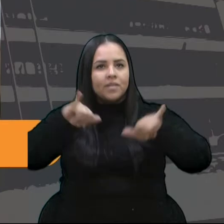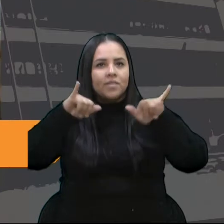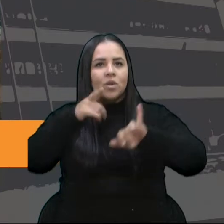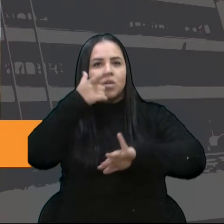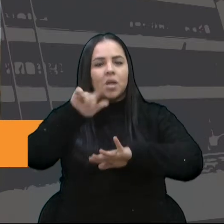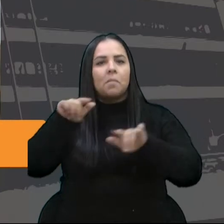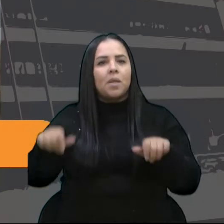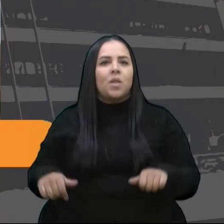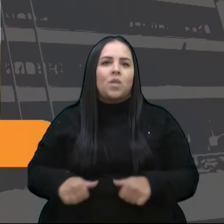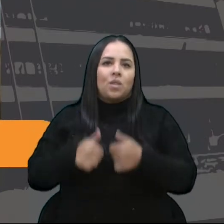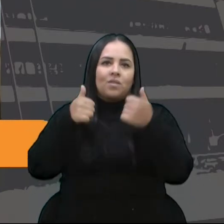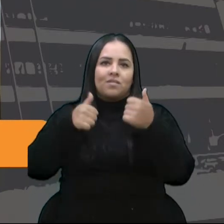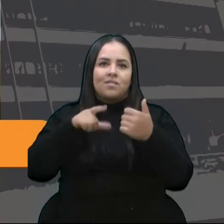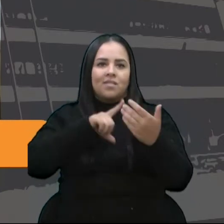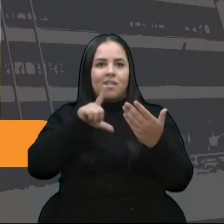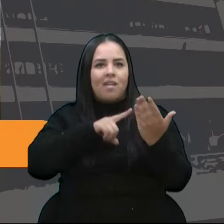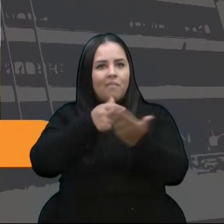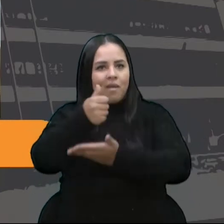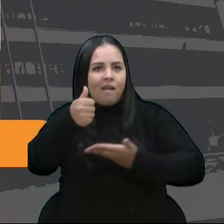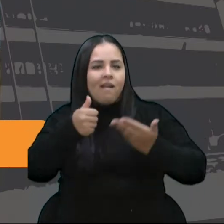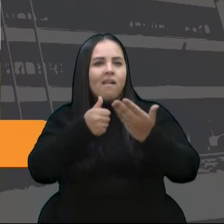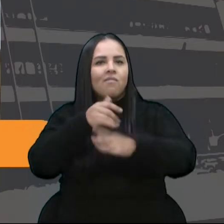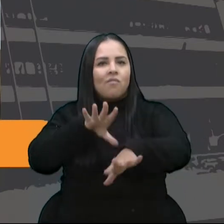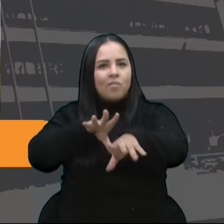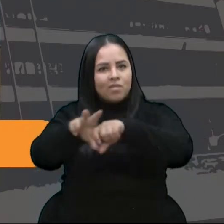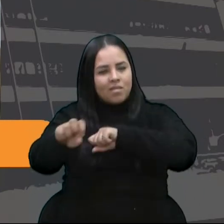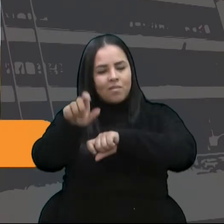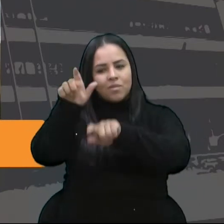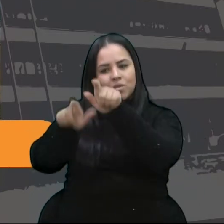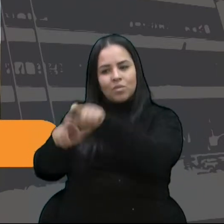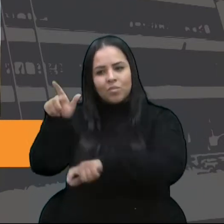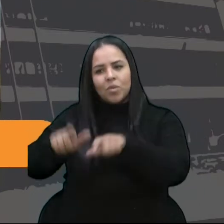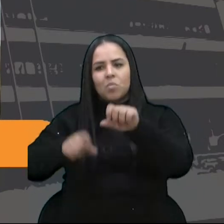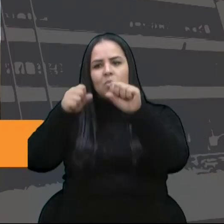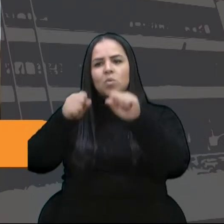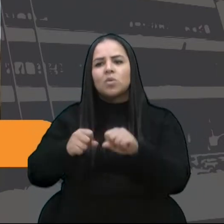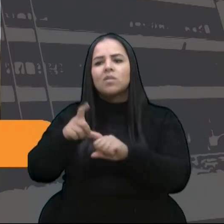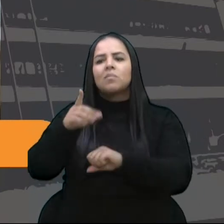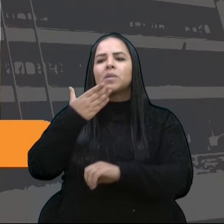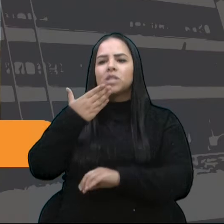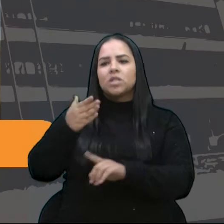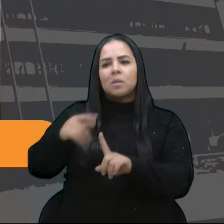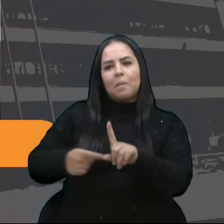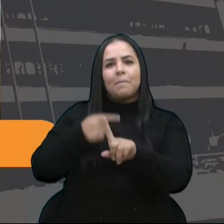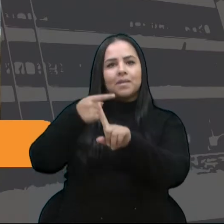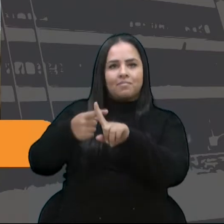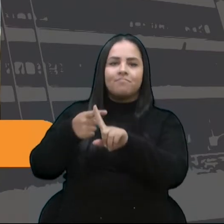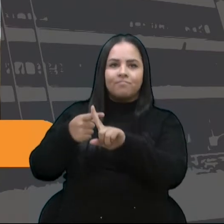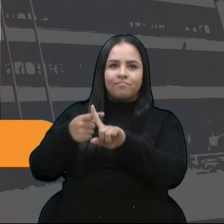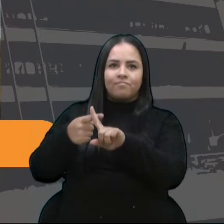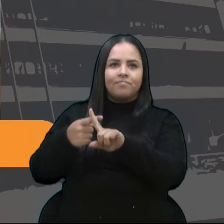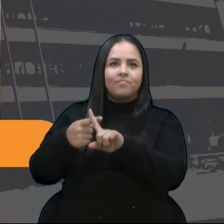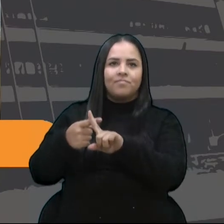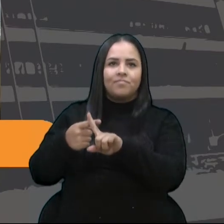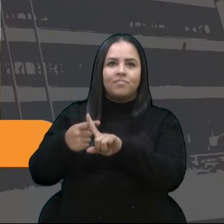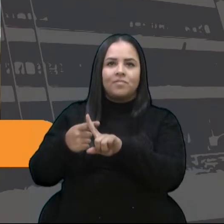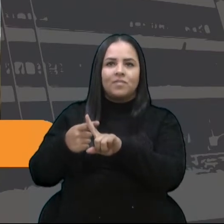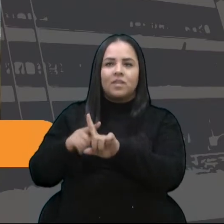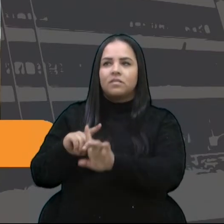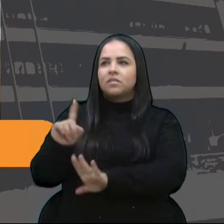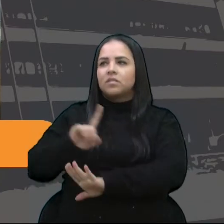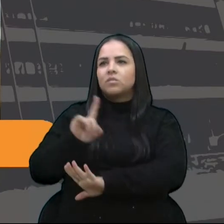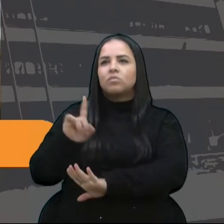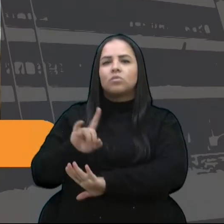essa base formativa das pessoas para poderem exigir mais dos seus veículos, né? Para não